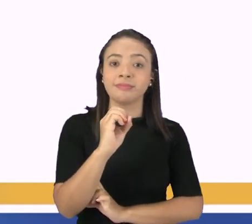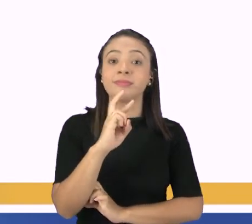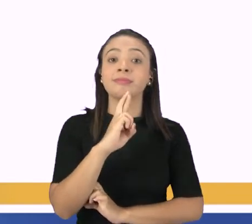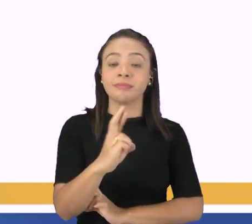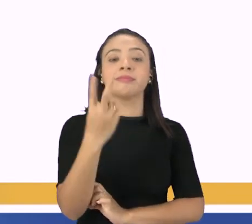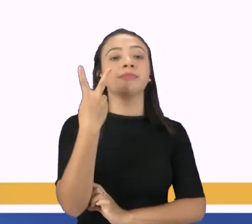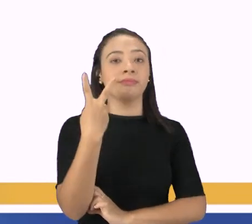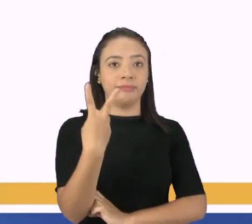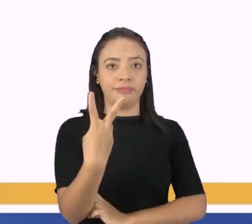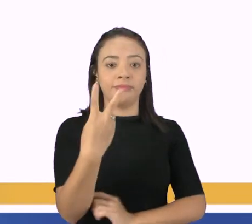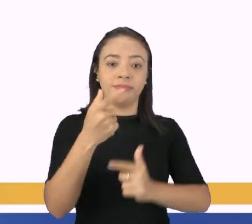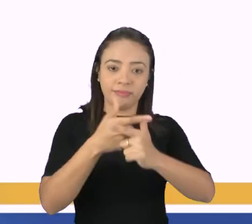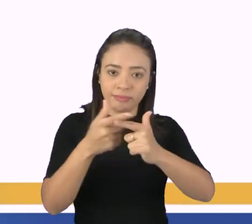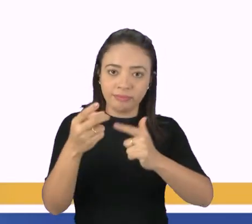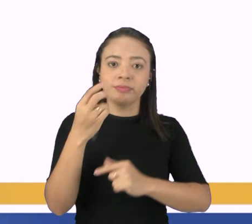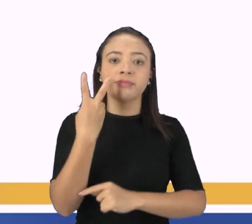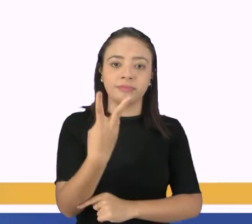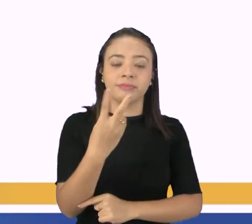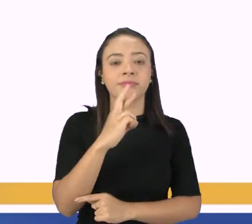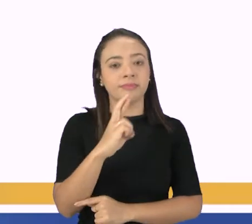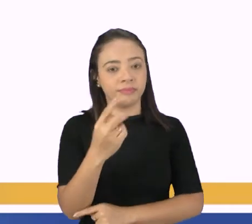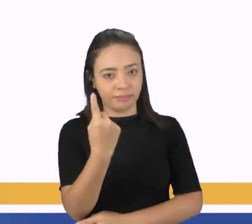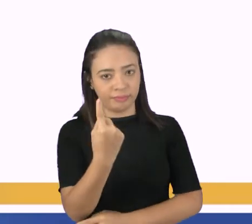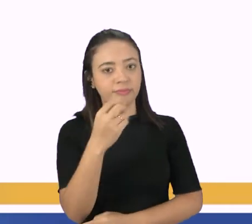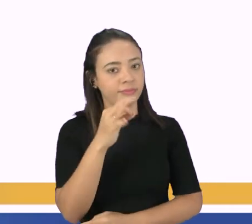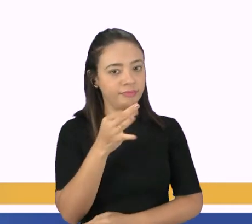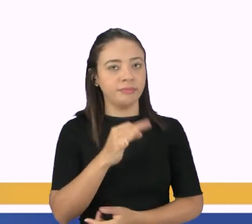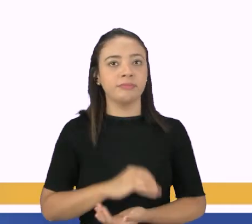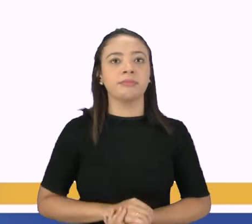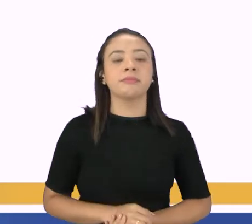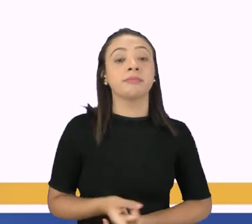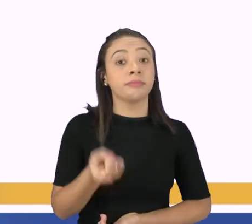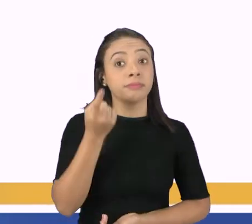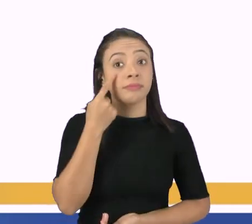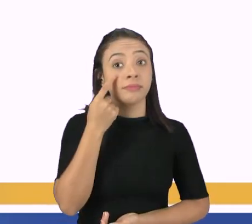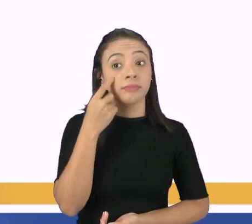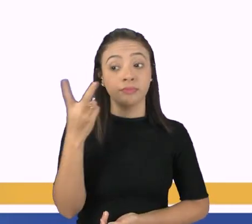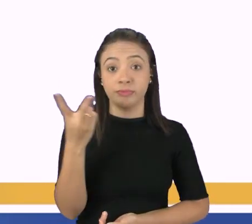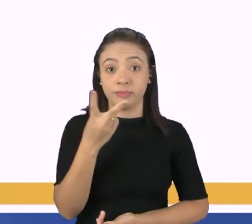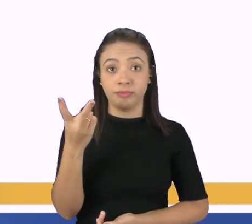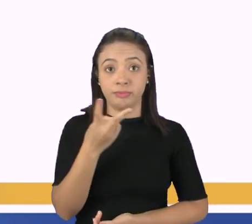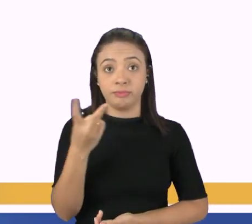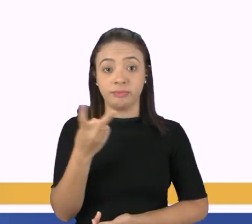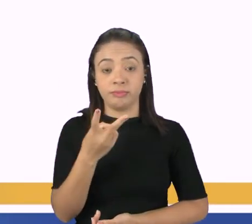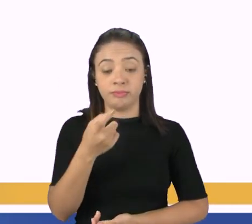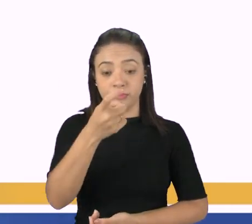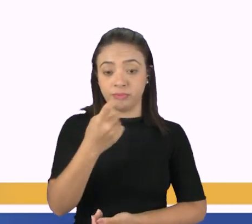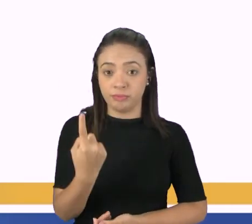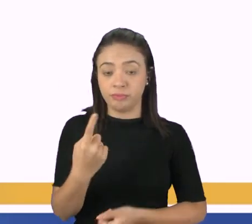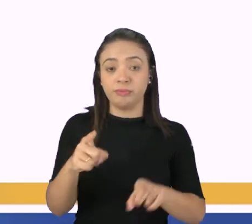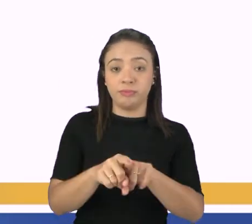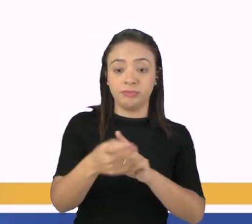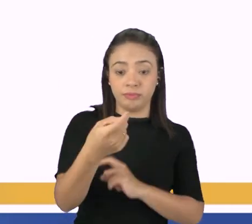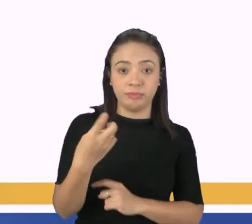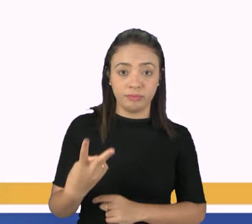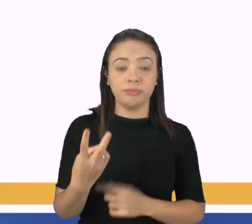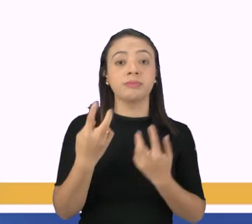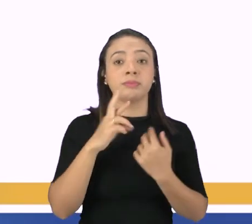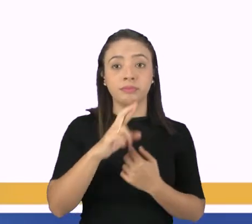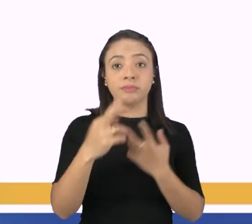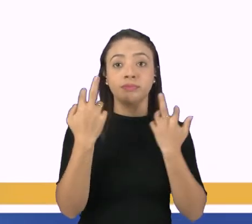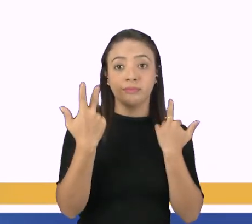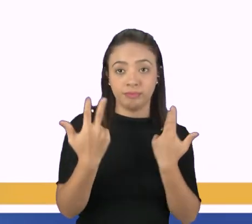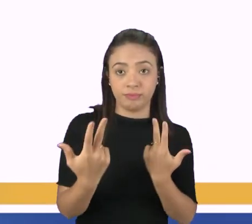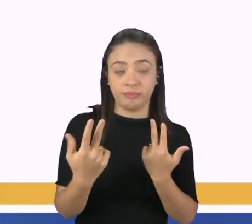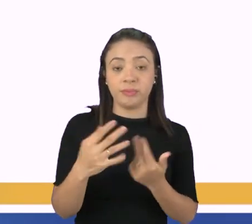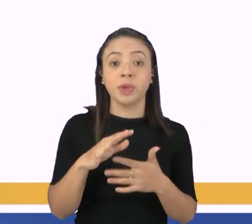resultado 2. E 2 dividido para 2 é 1, certo? Então, observe que as duas raízes têm mesmo valor. Então, isso quer dizer que